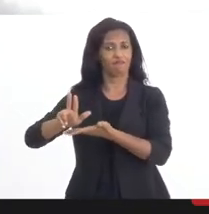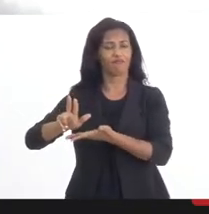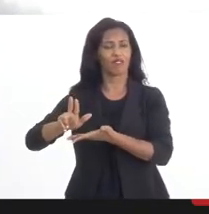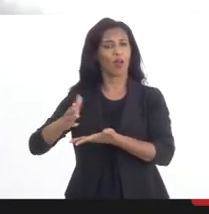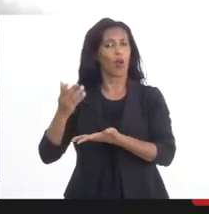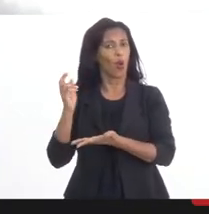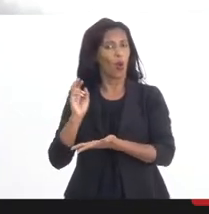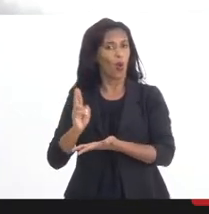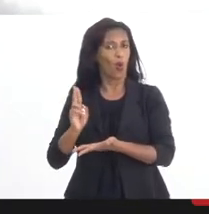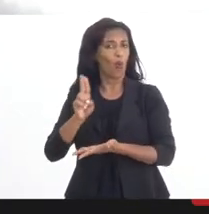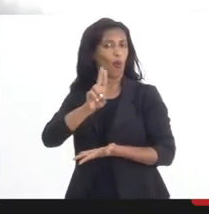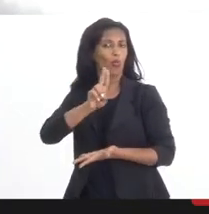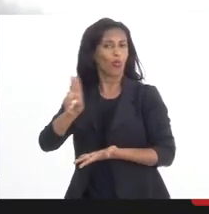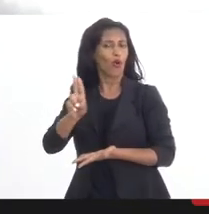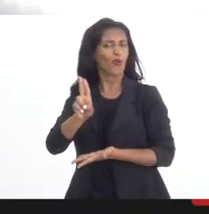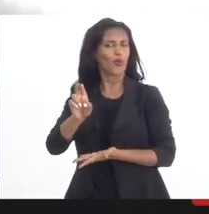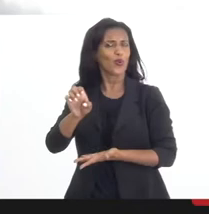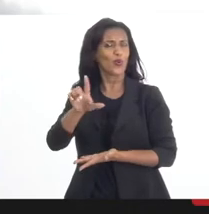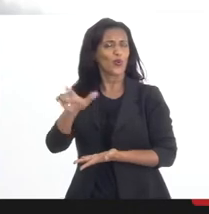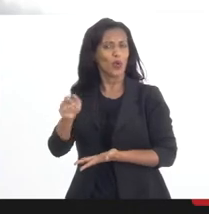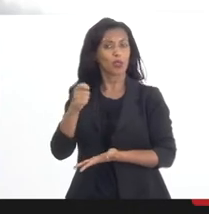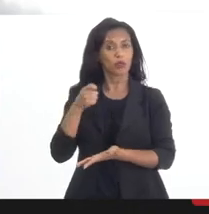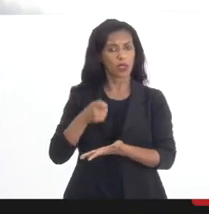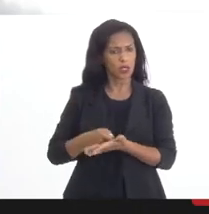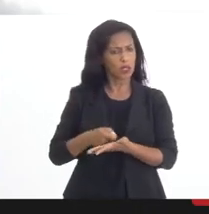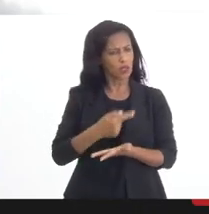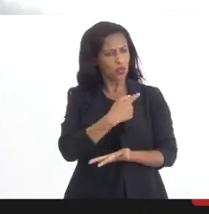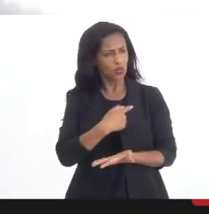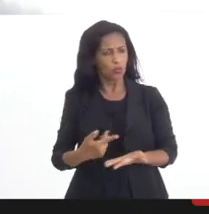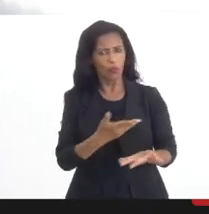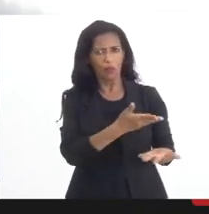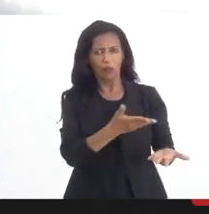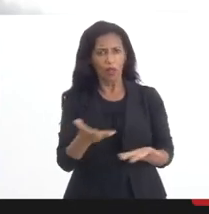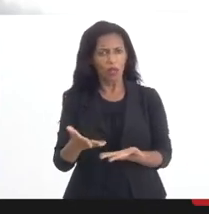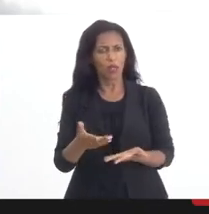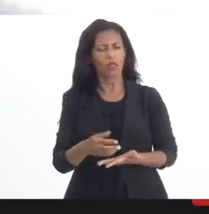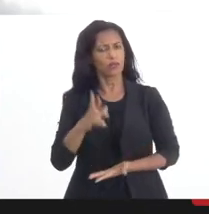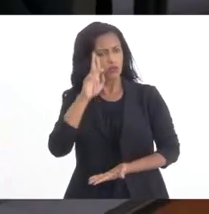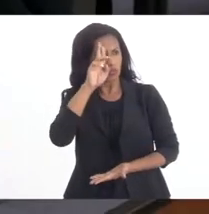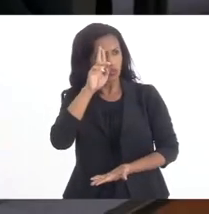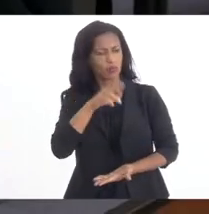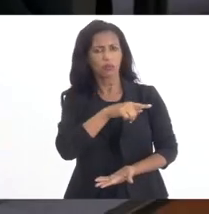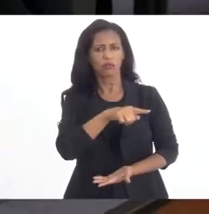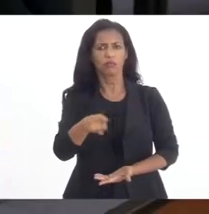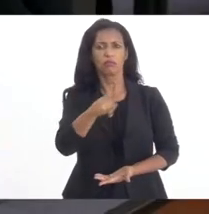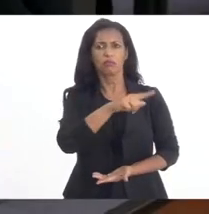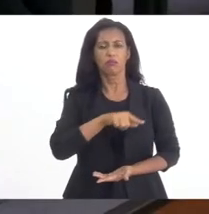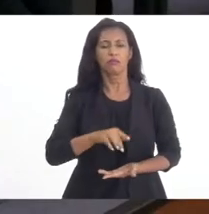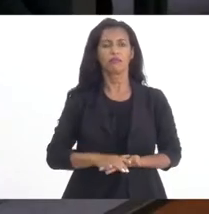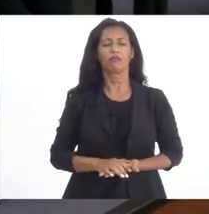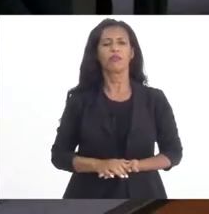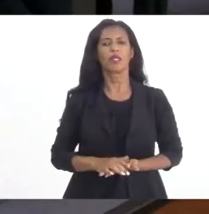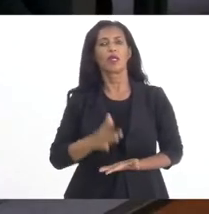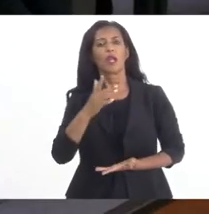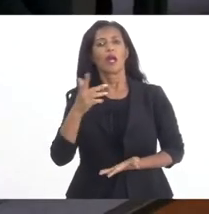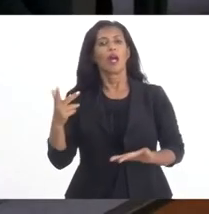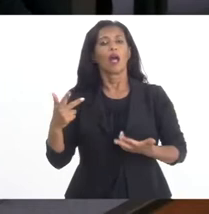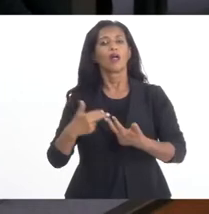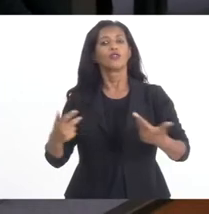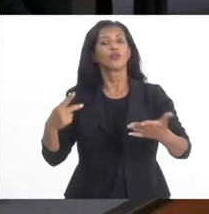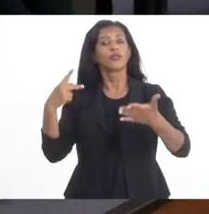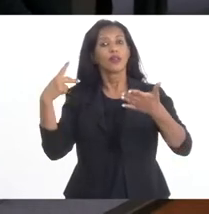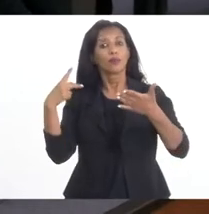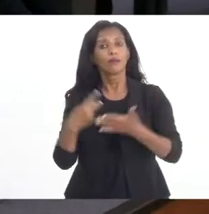ESO e exigir dos governantes, exigir de quem seja o governador, que as coisas aconteçam